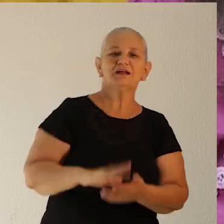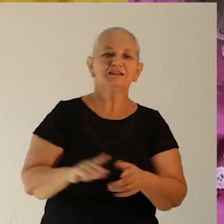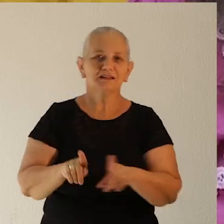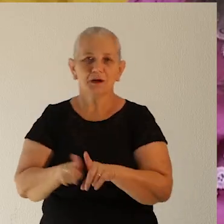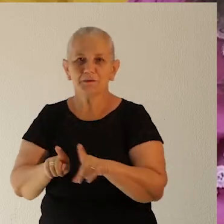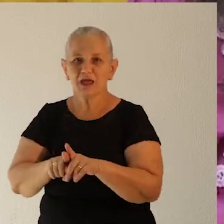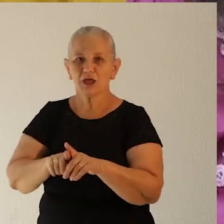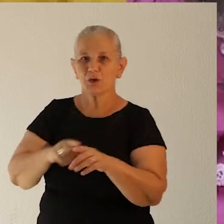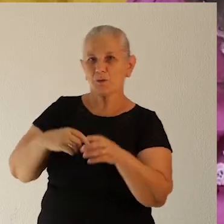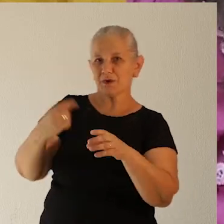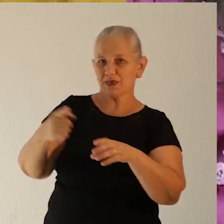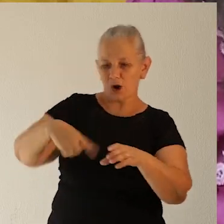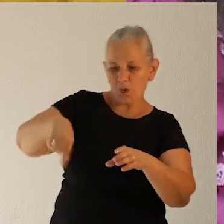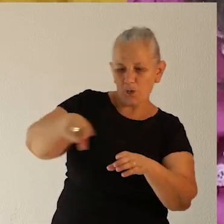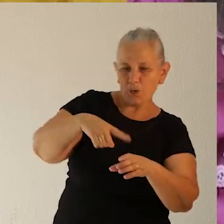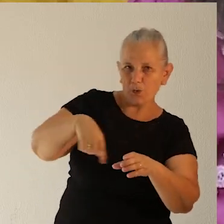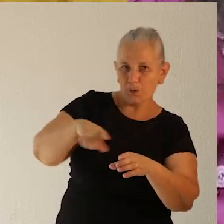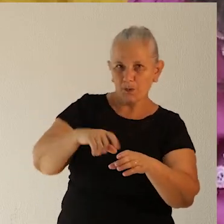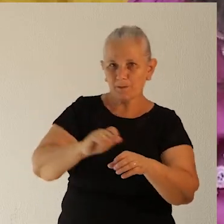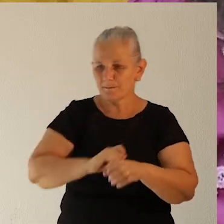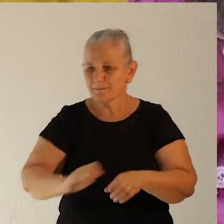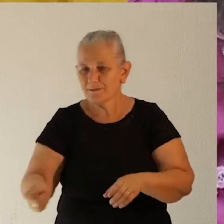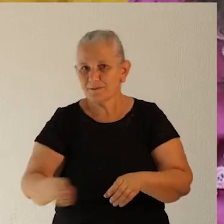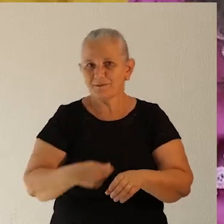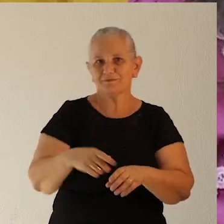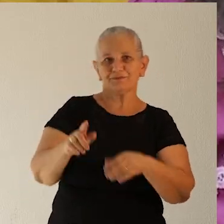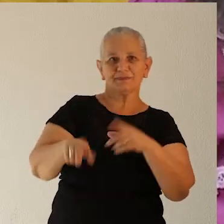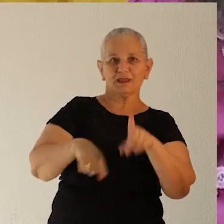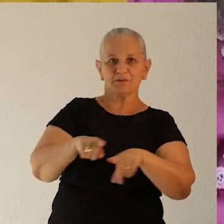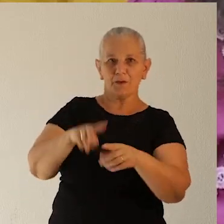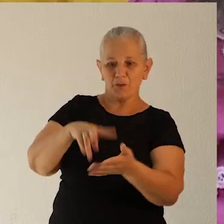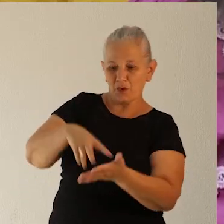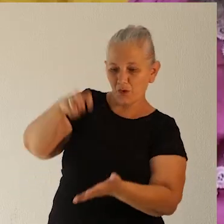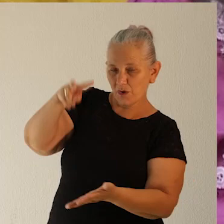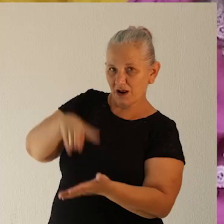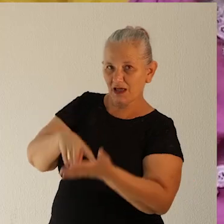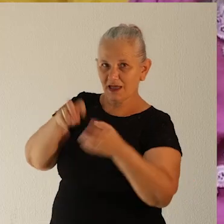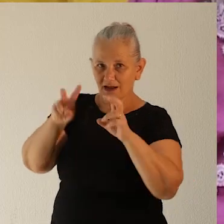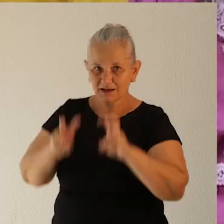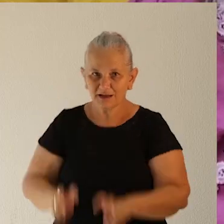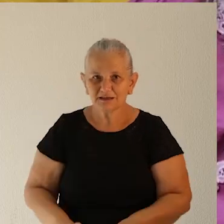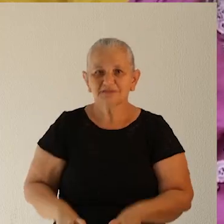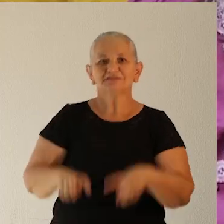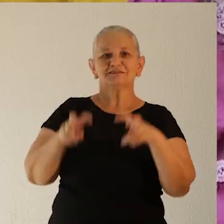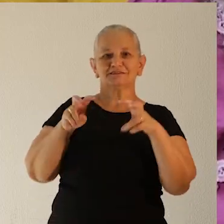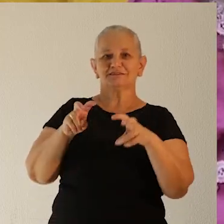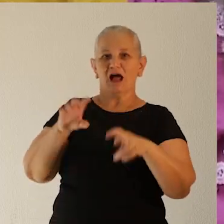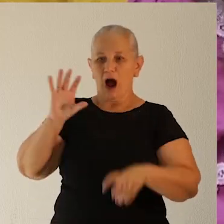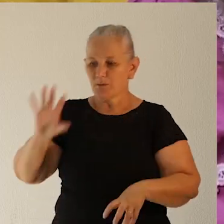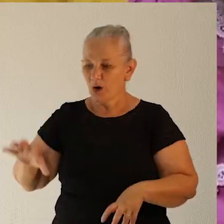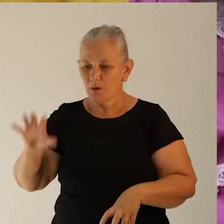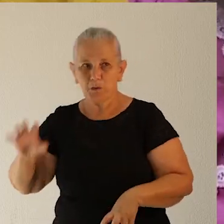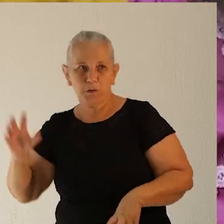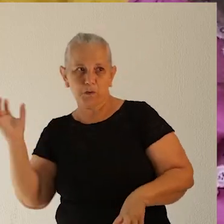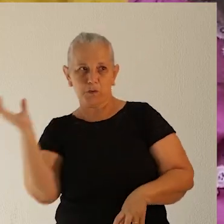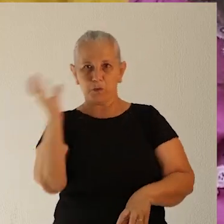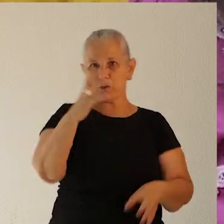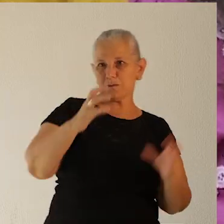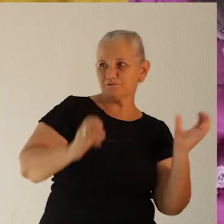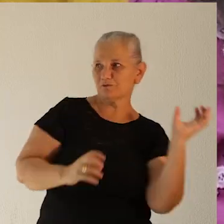roda o peão, no chão traçando as linhas, pula a bola e agacha, jogo da amarelinha. Atira a bola, acerta